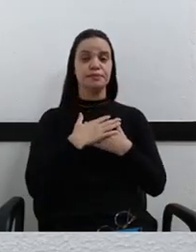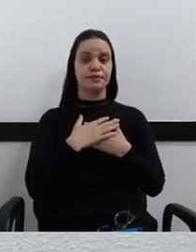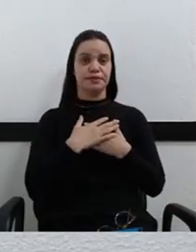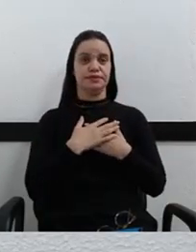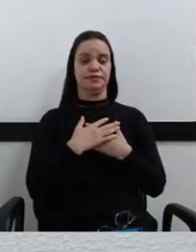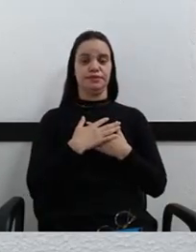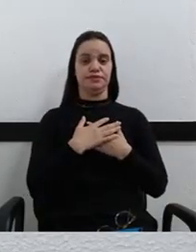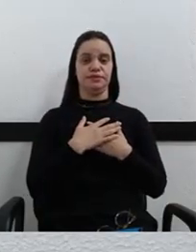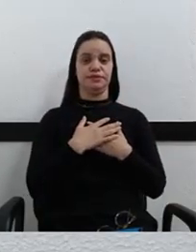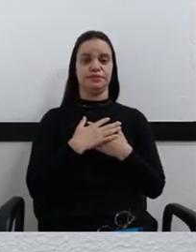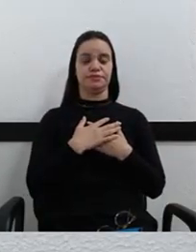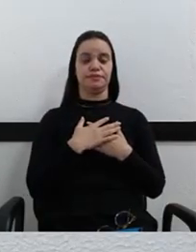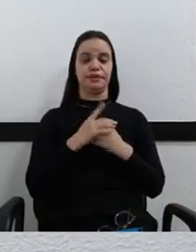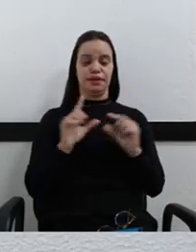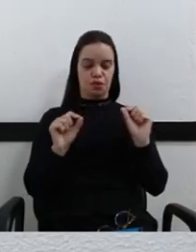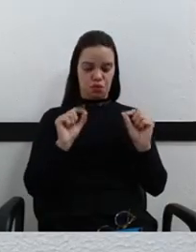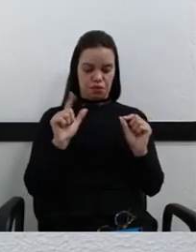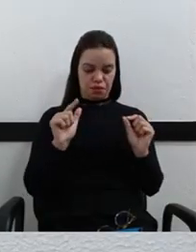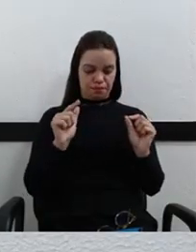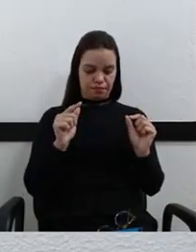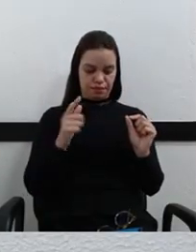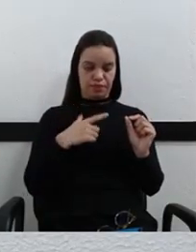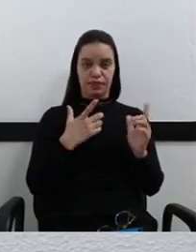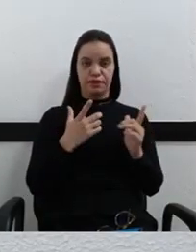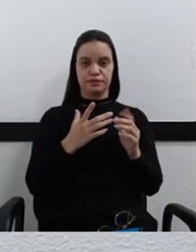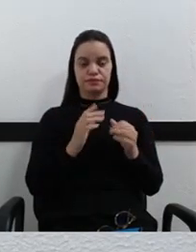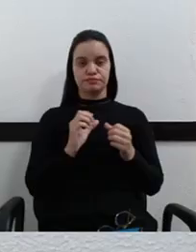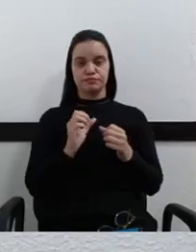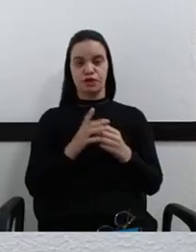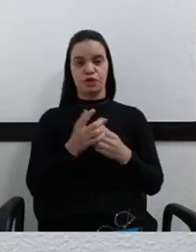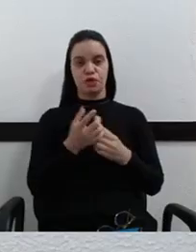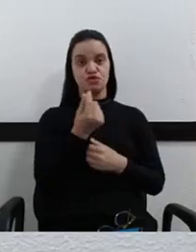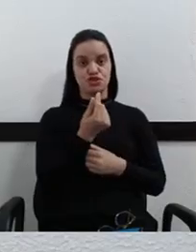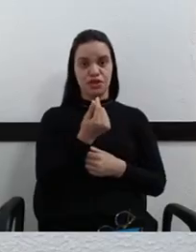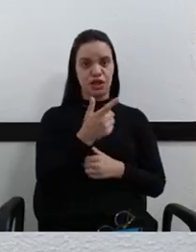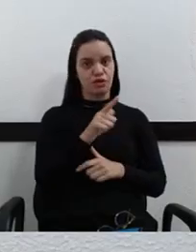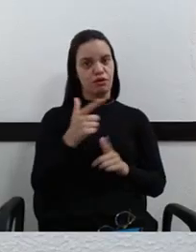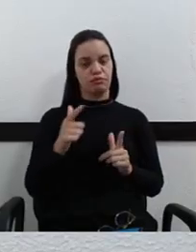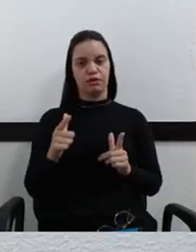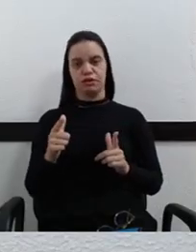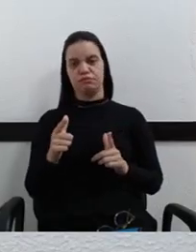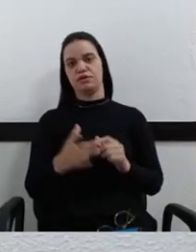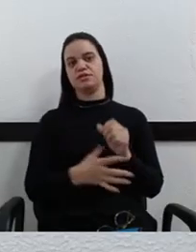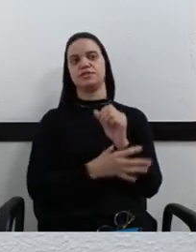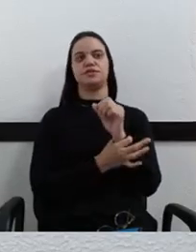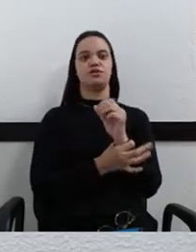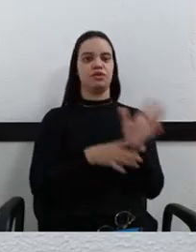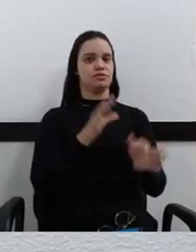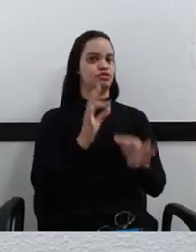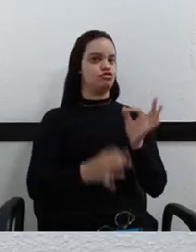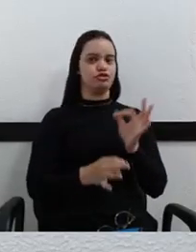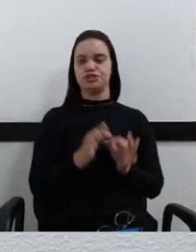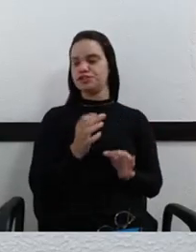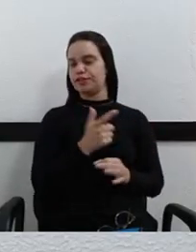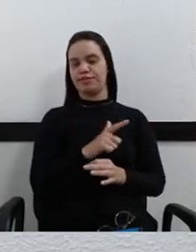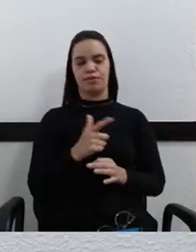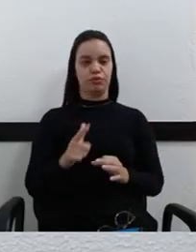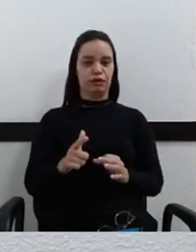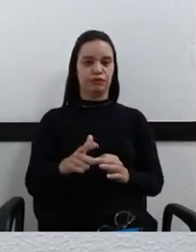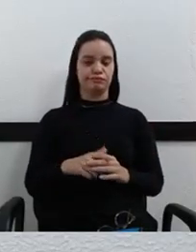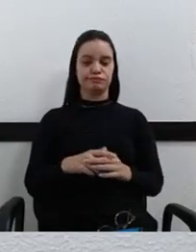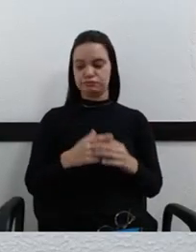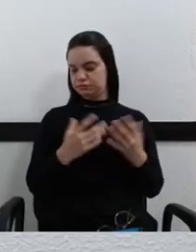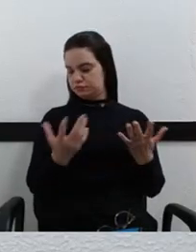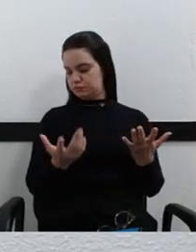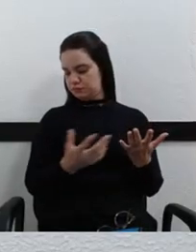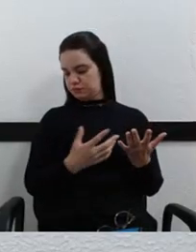aprovação desse enunciado é que a gente não tem impacto orçamentário para isso, a gente não tem segurança jurídica para isso, então